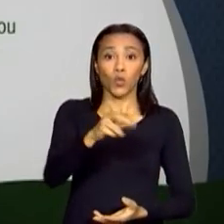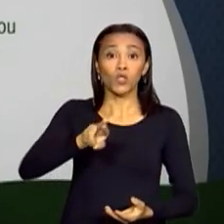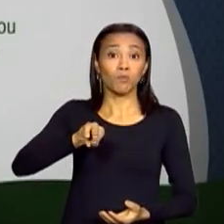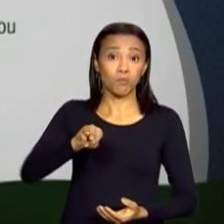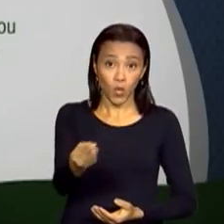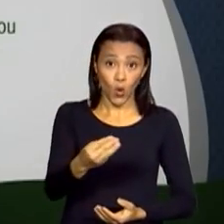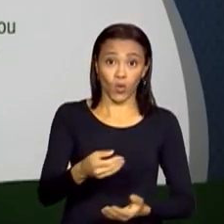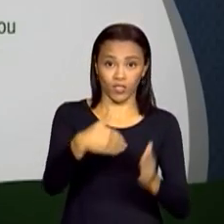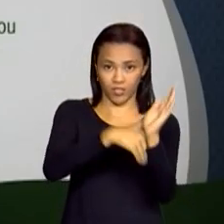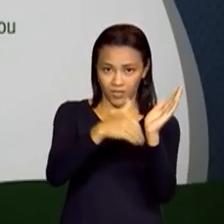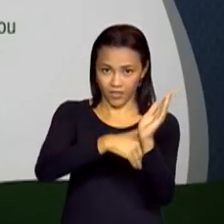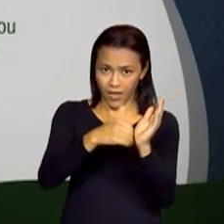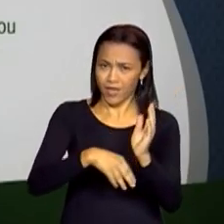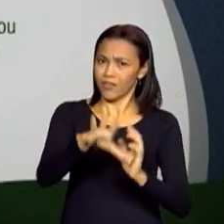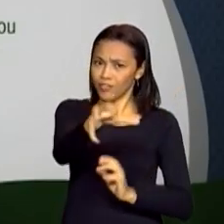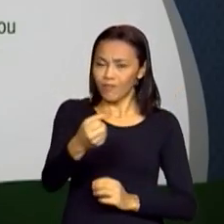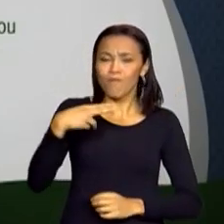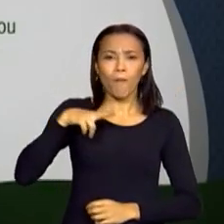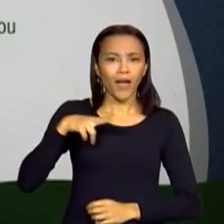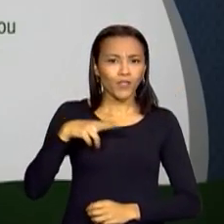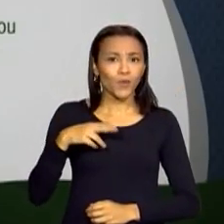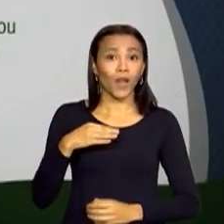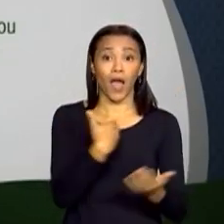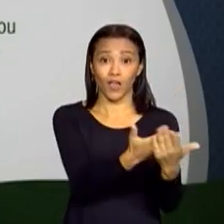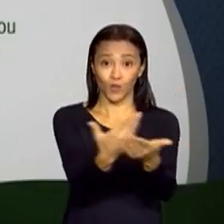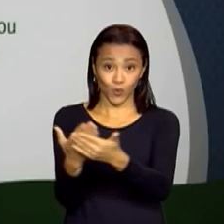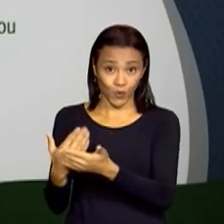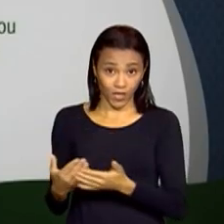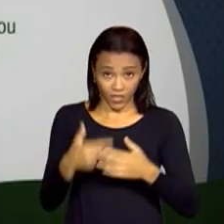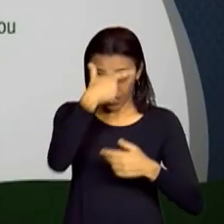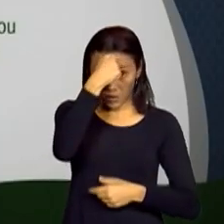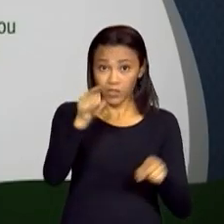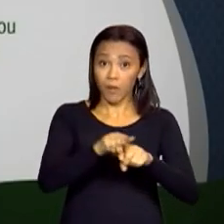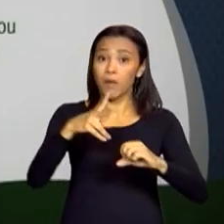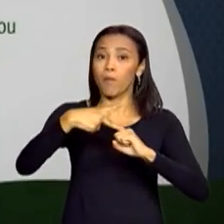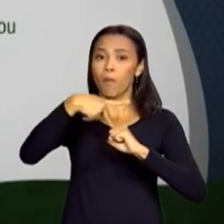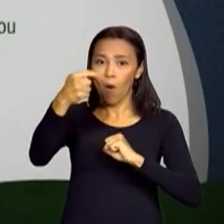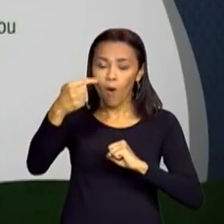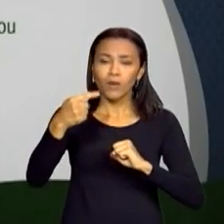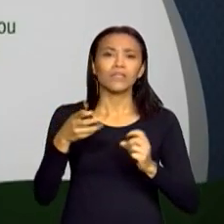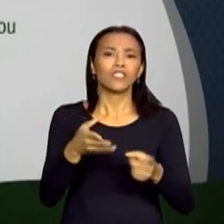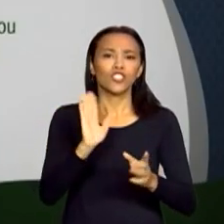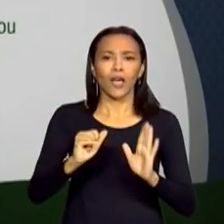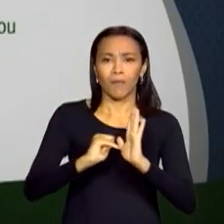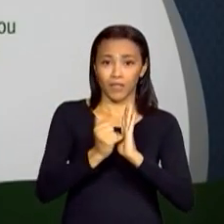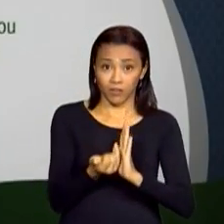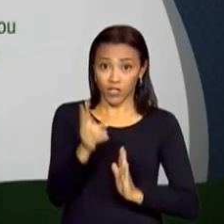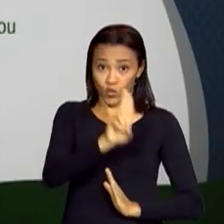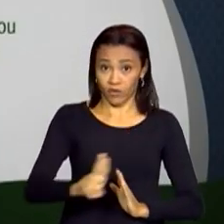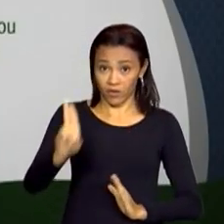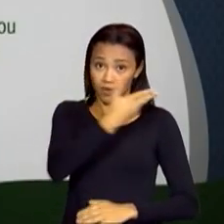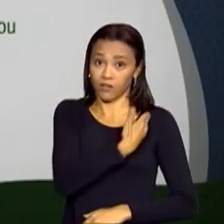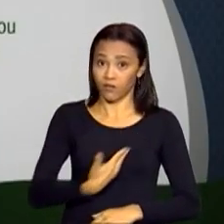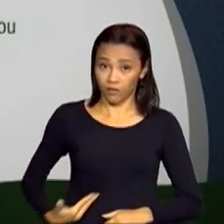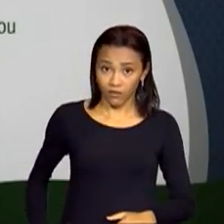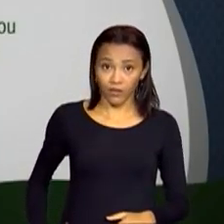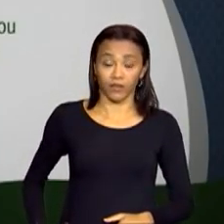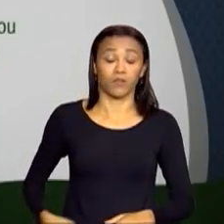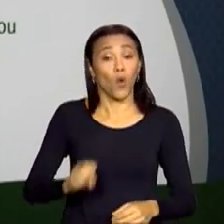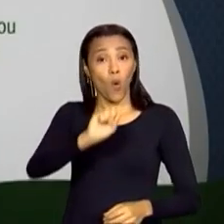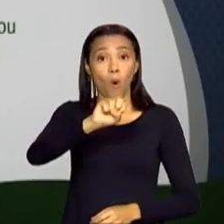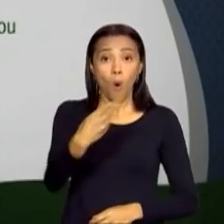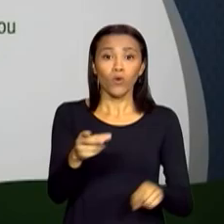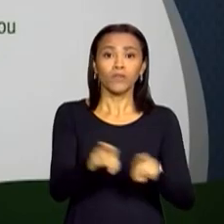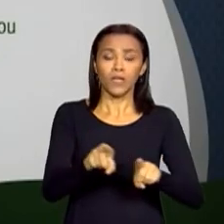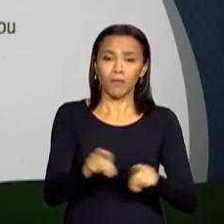de senhas de acesso pessoal a estudantes de graduação e pós-graduação matriculados em universidades públicas ou